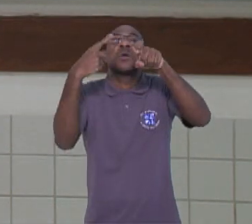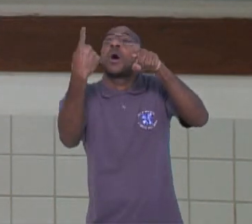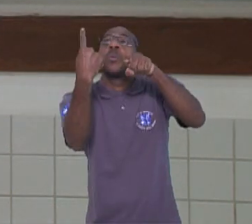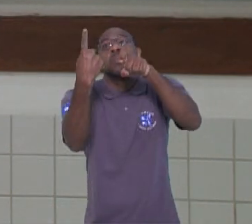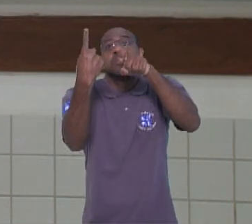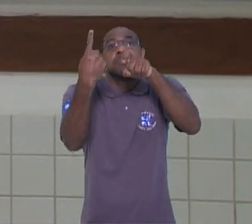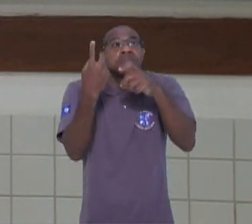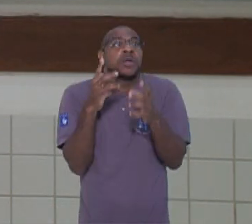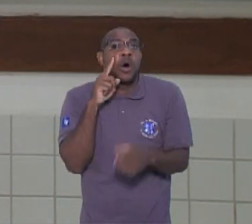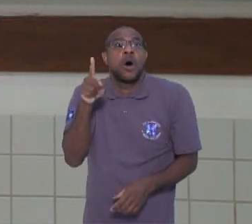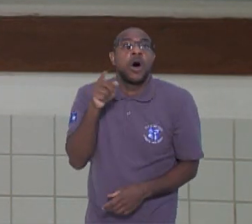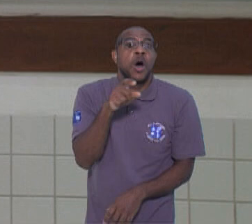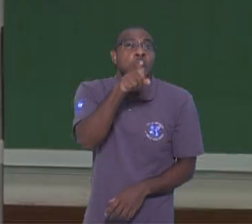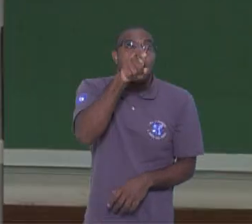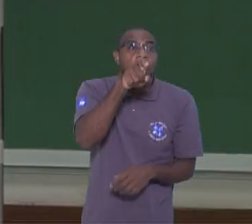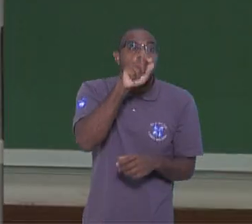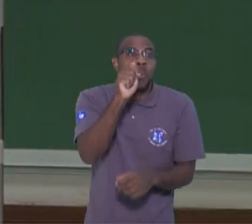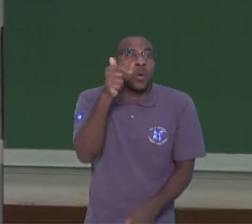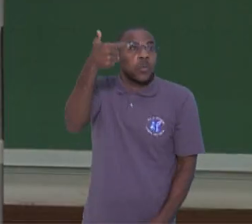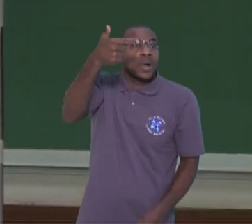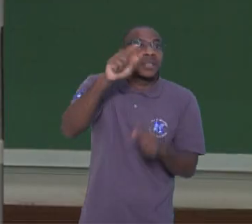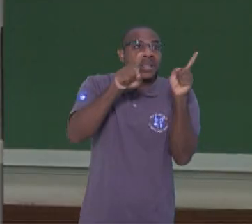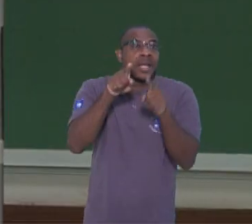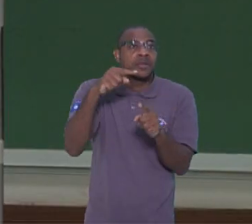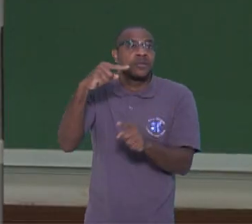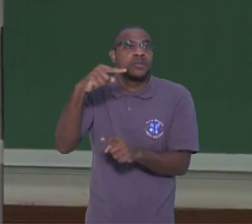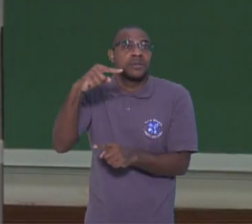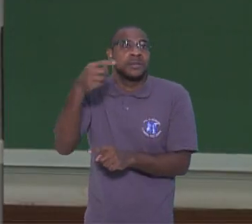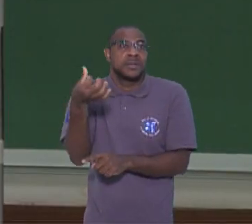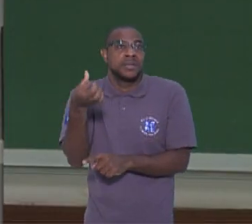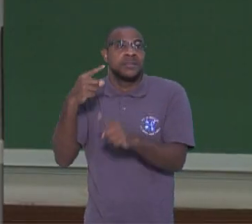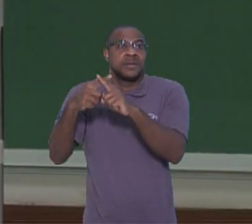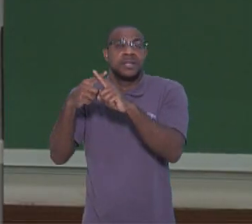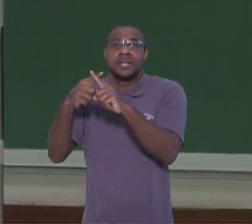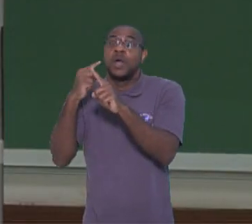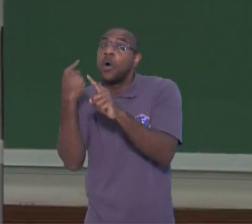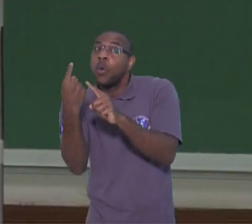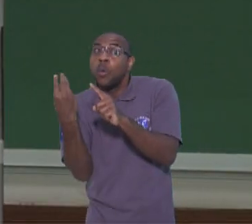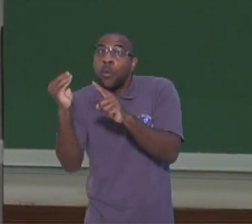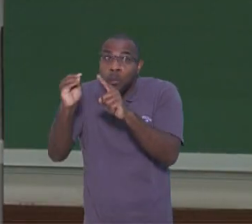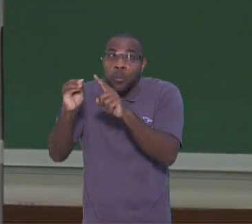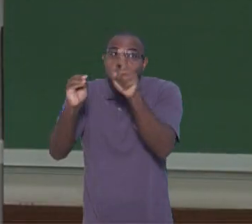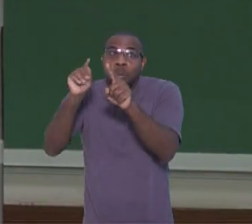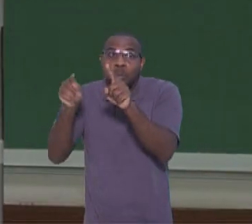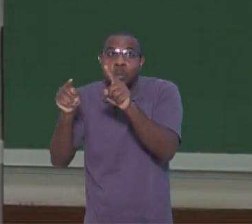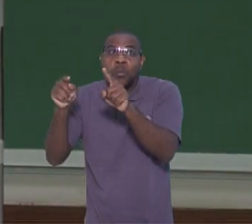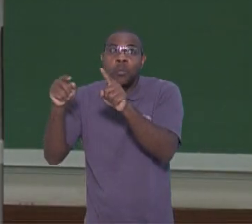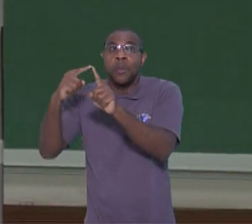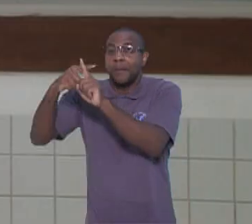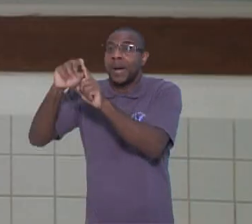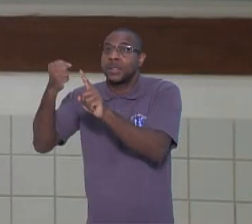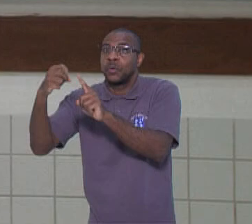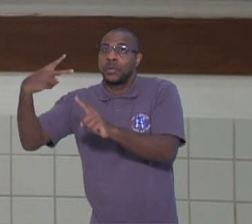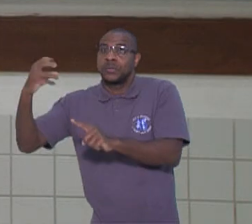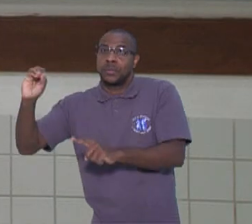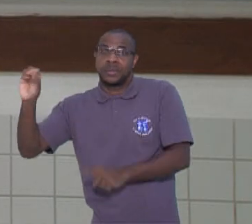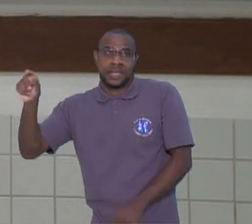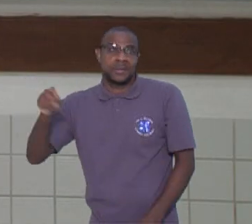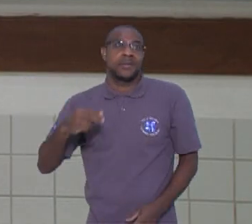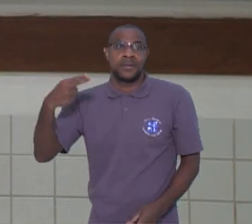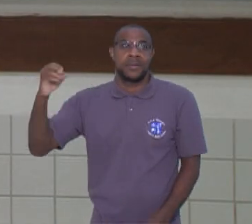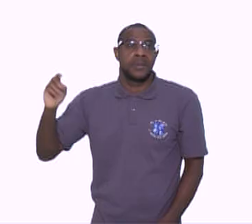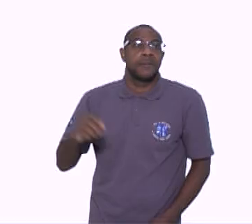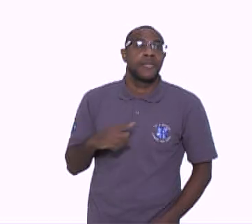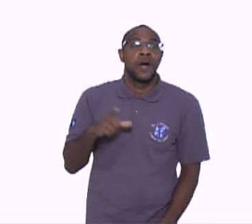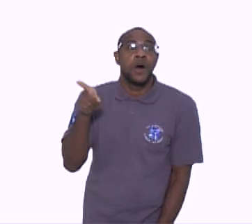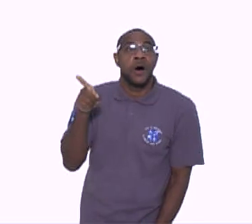aqui, 1 ao quadrado, menos 6 vezes 1, mais 8 igual a 0. Bom, fazendo os nossos cálculos, né? O que, que nós temos?